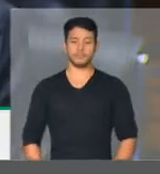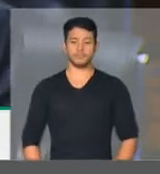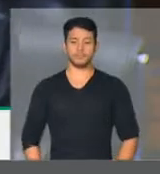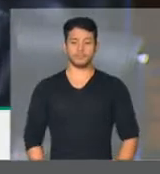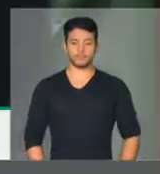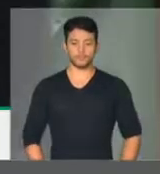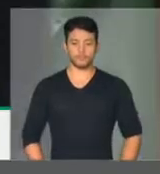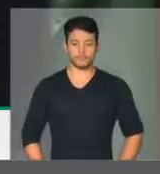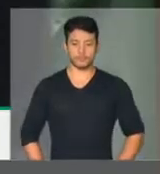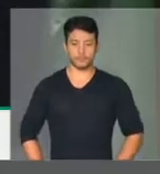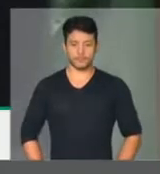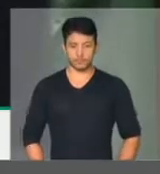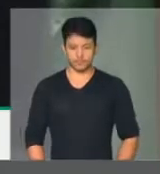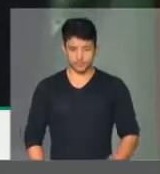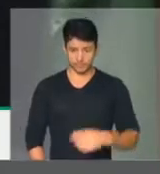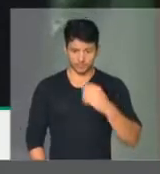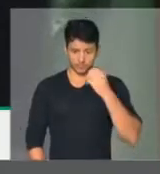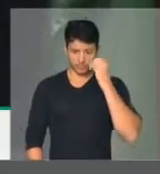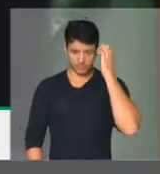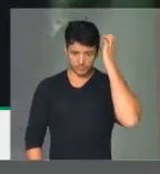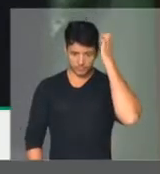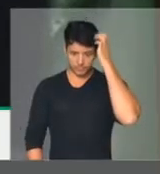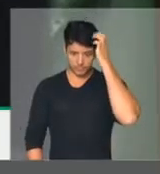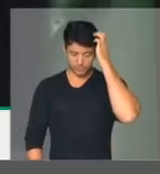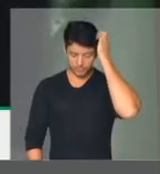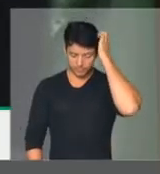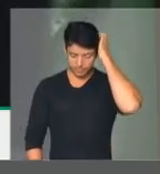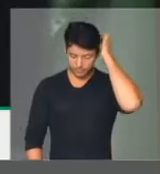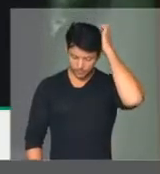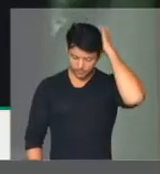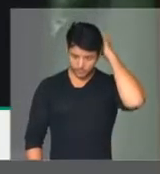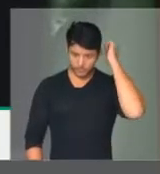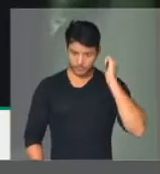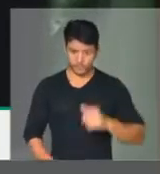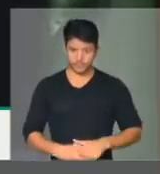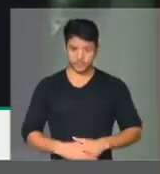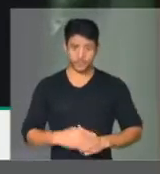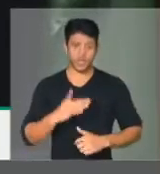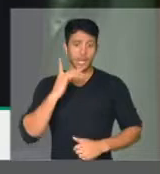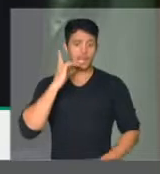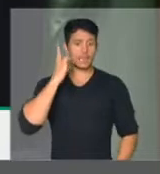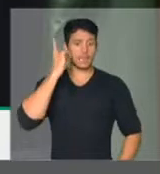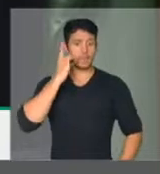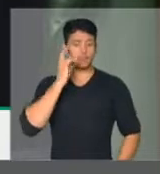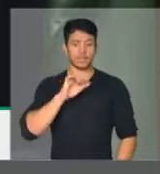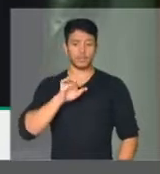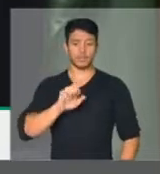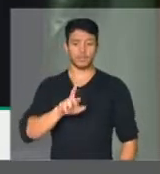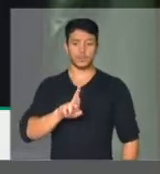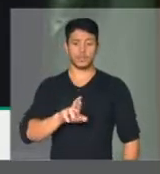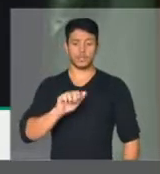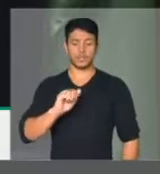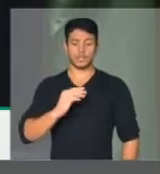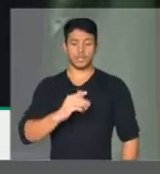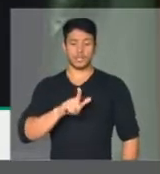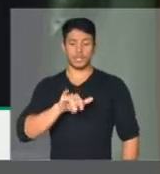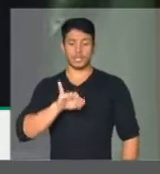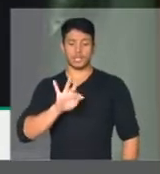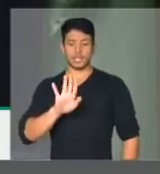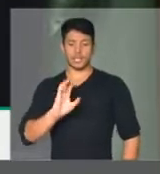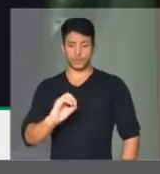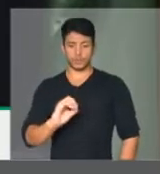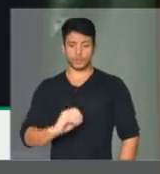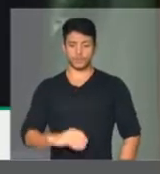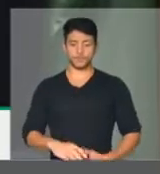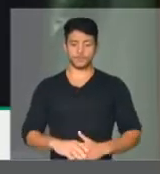palavras generosas, deputado Afonso Mota. Deputado Heráclito Fortes. Nobre deputado